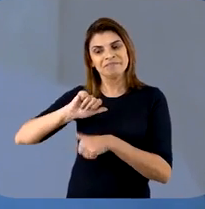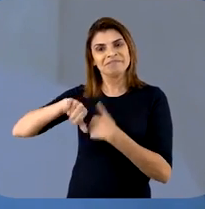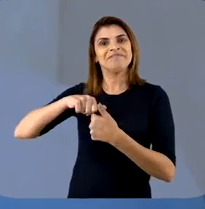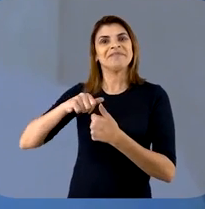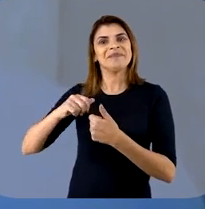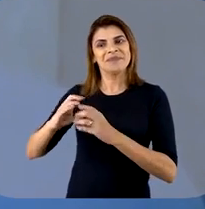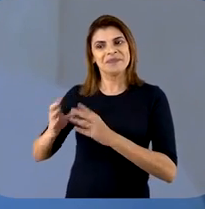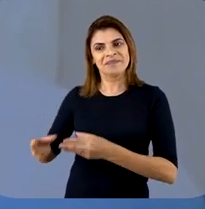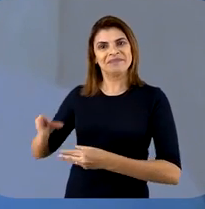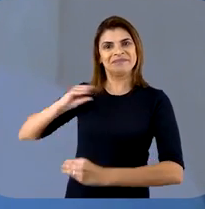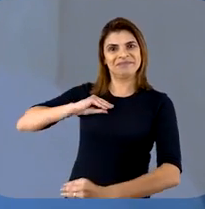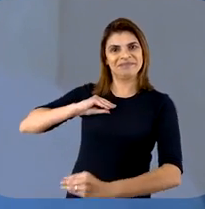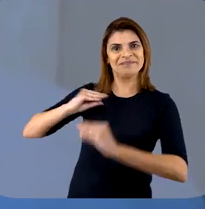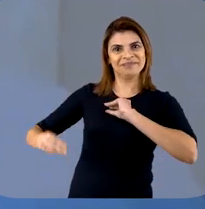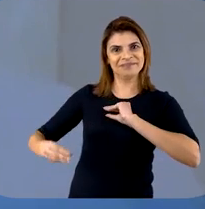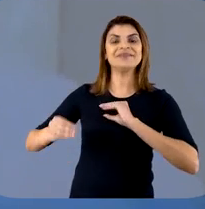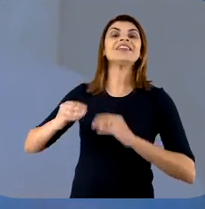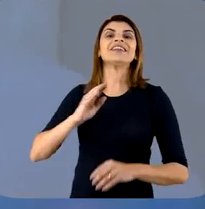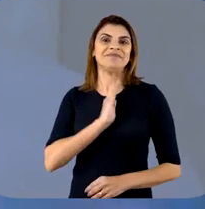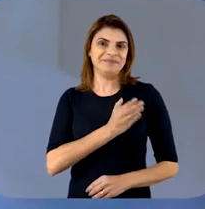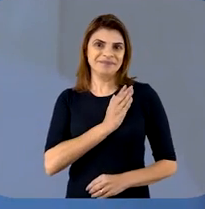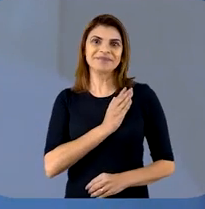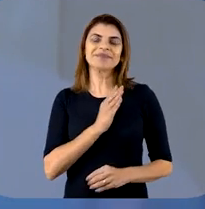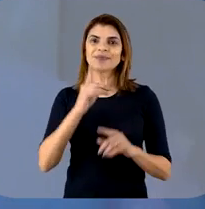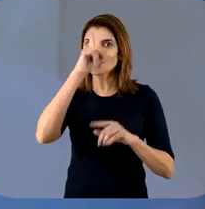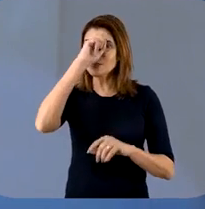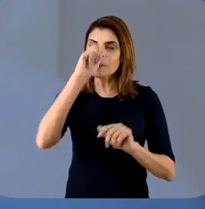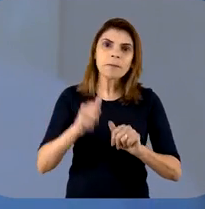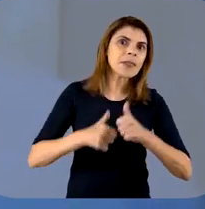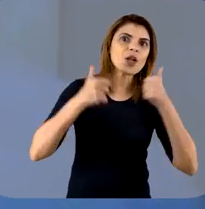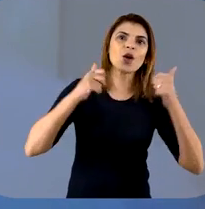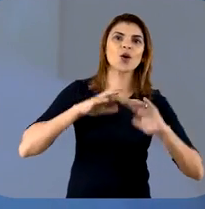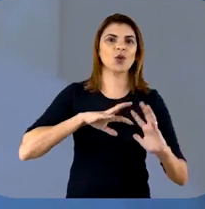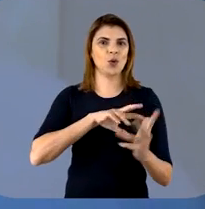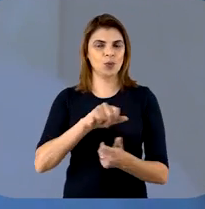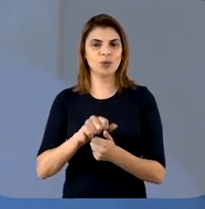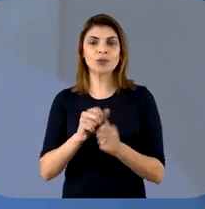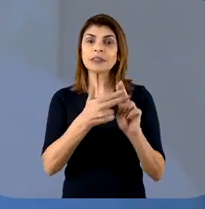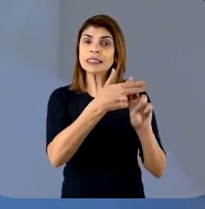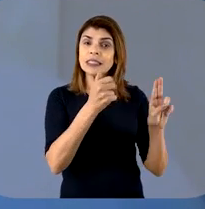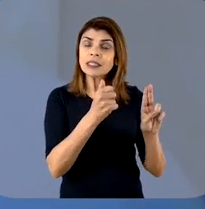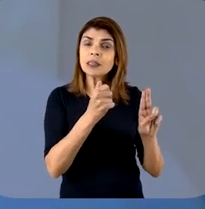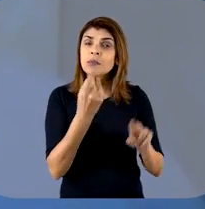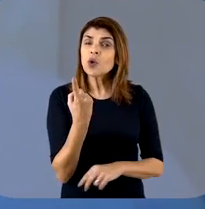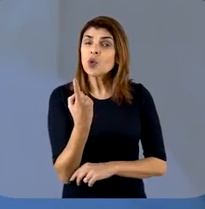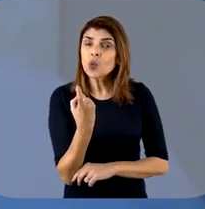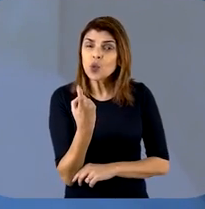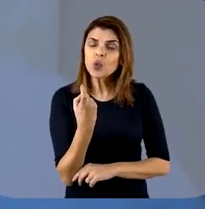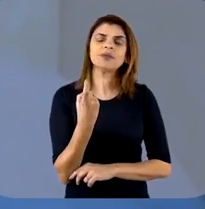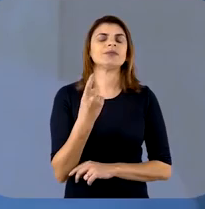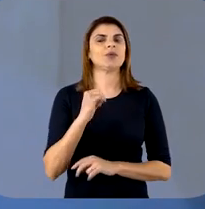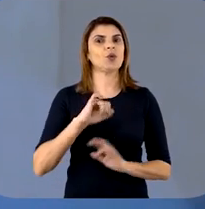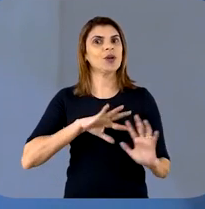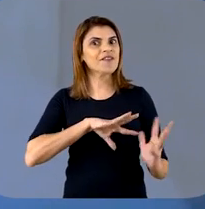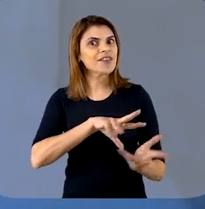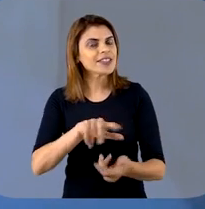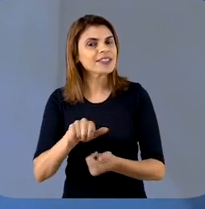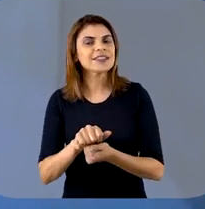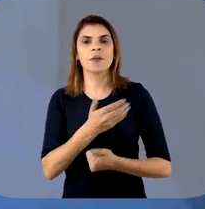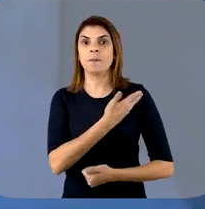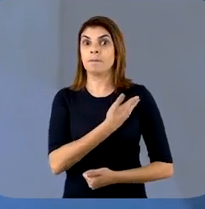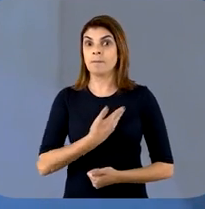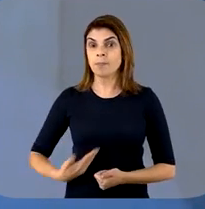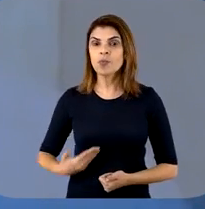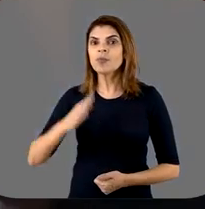dos melhores hospitais do mundo. Então, esse sistema único, universal, gratuito, ele não é equitativo,